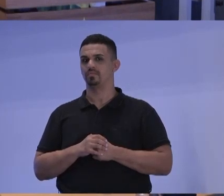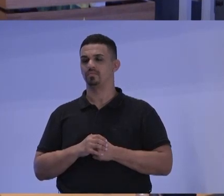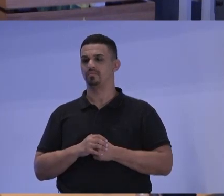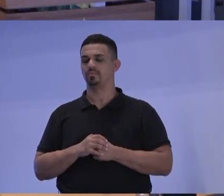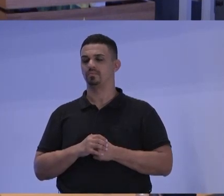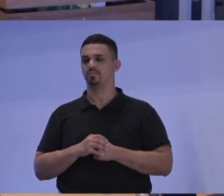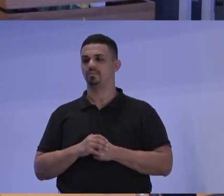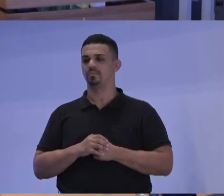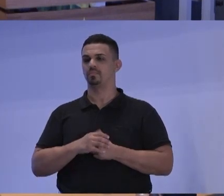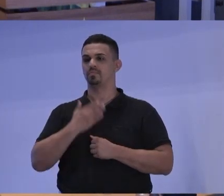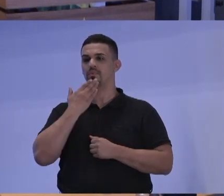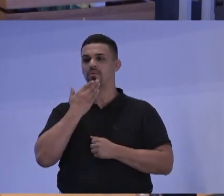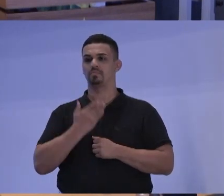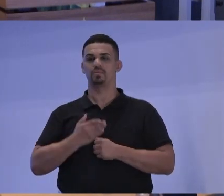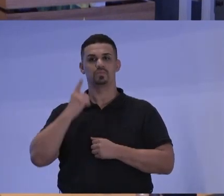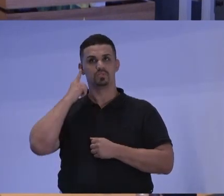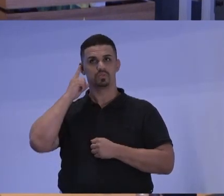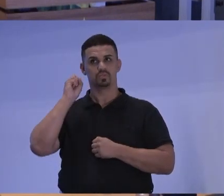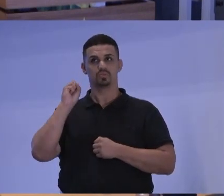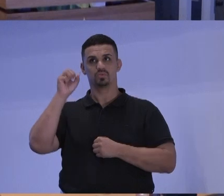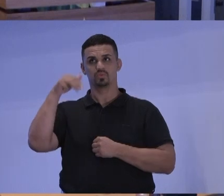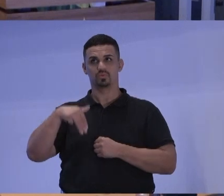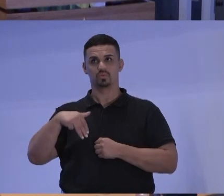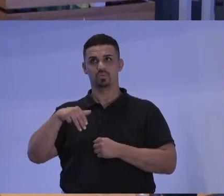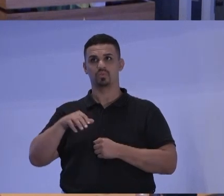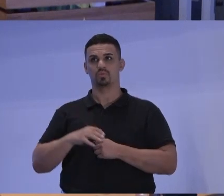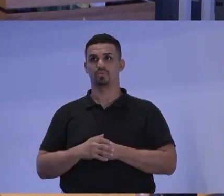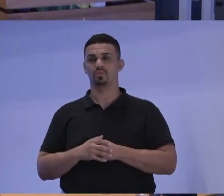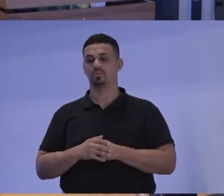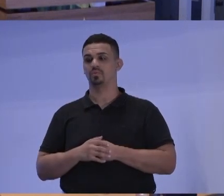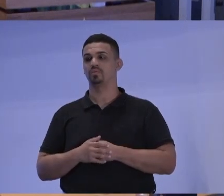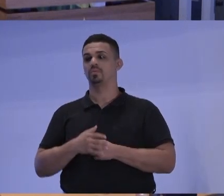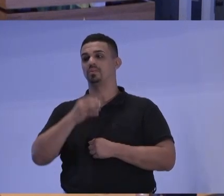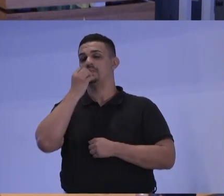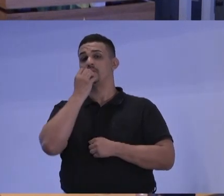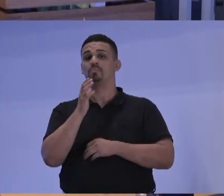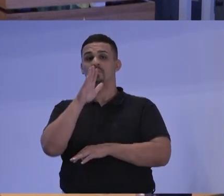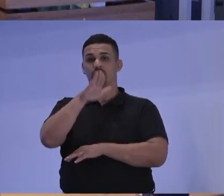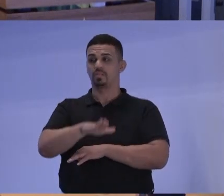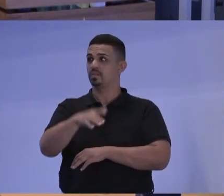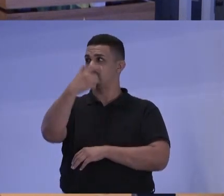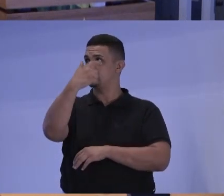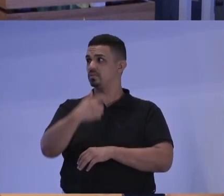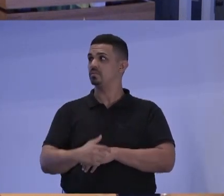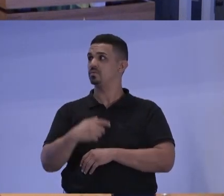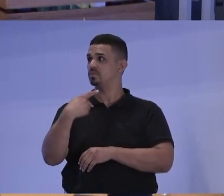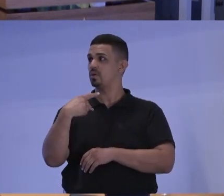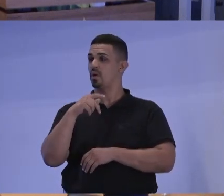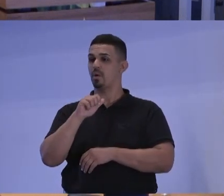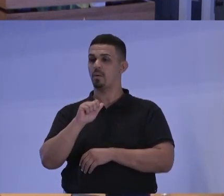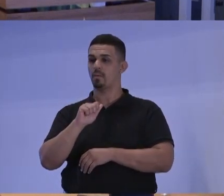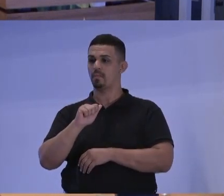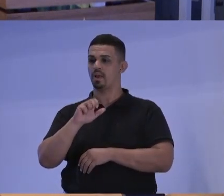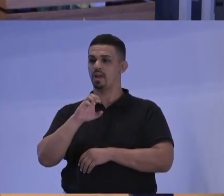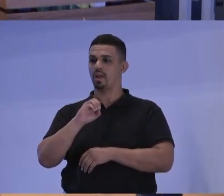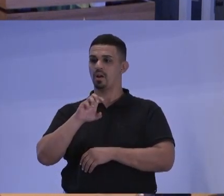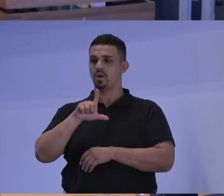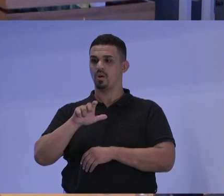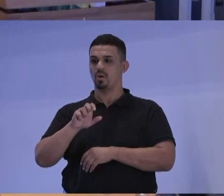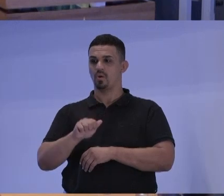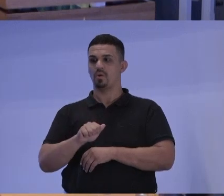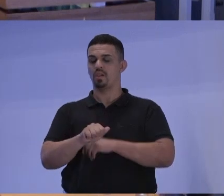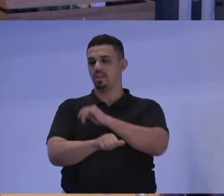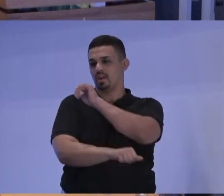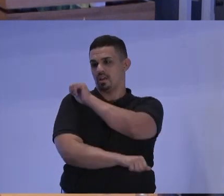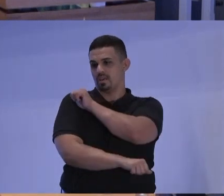Só pedir para o pessoal do som ver se ali está pronto. Boa tarde, sou Paola, enfermeira da Secretaria de Saúde,